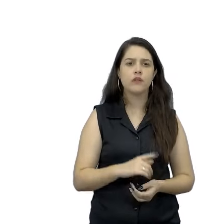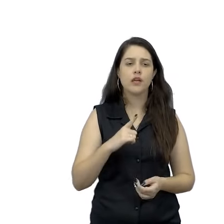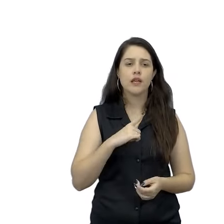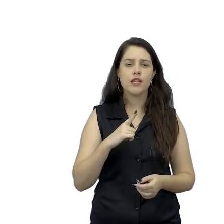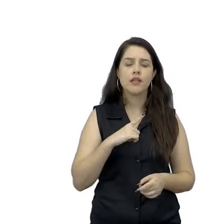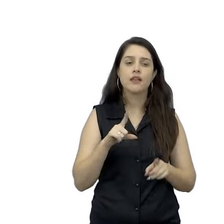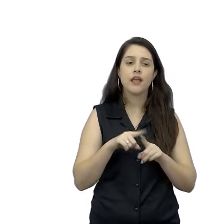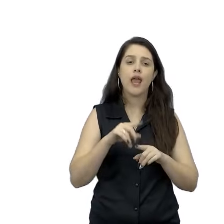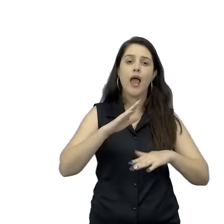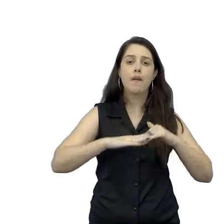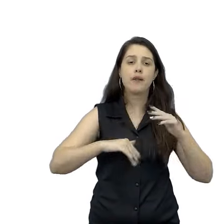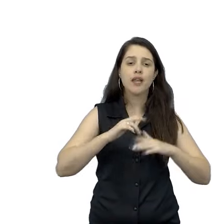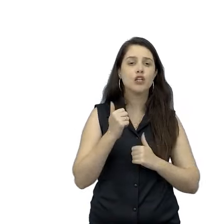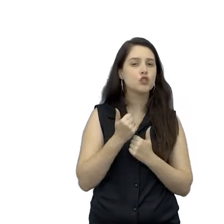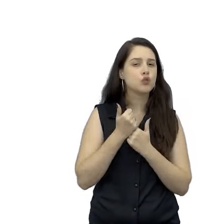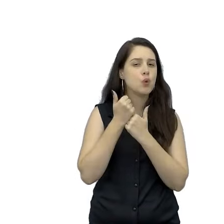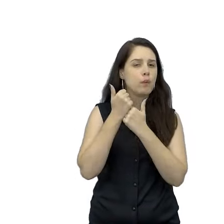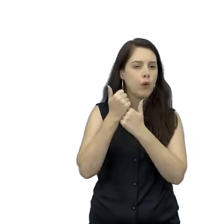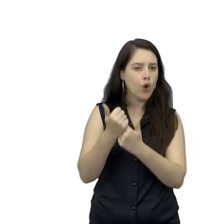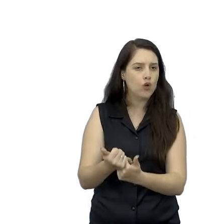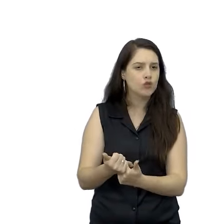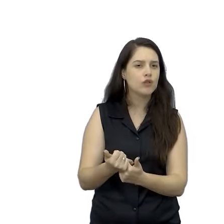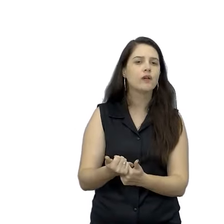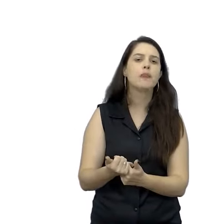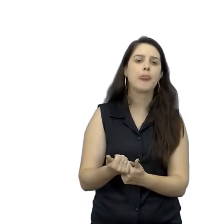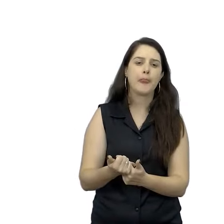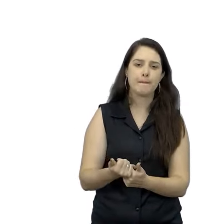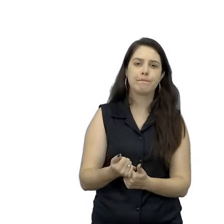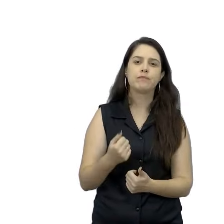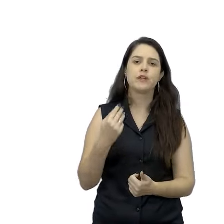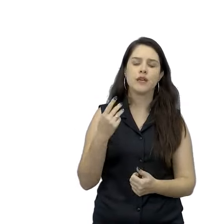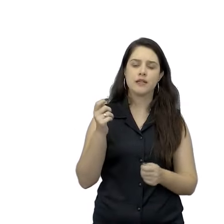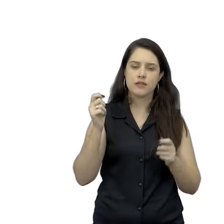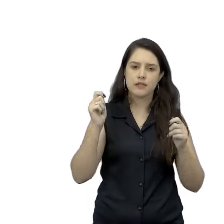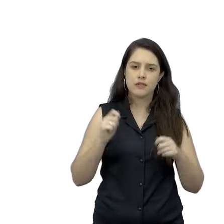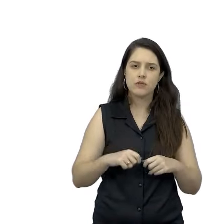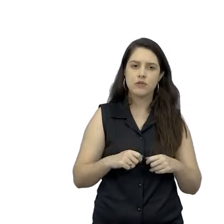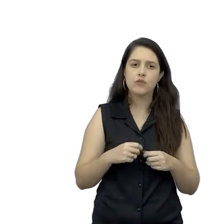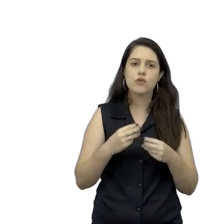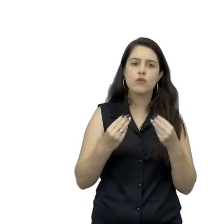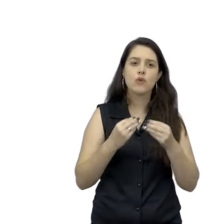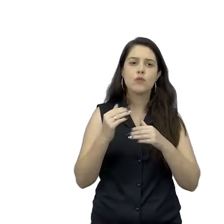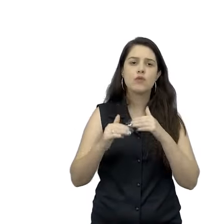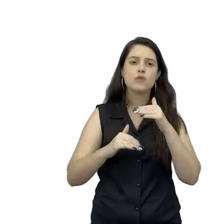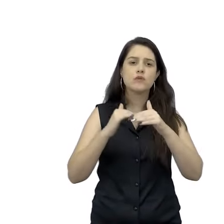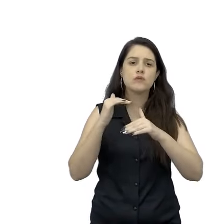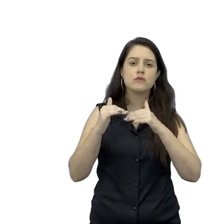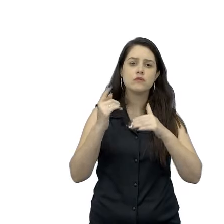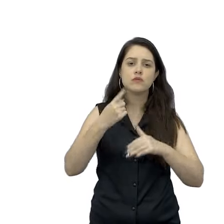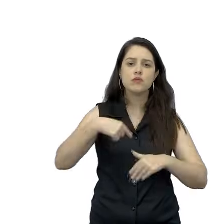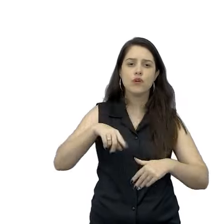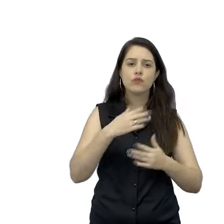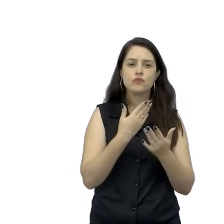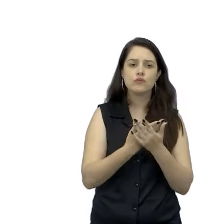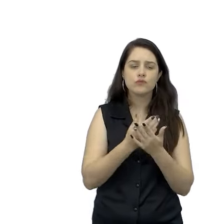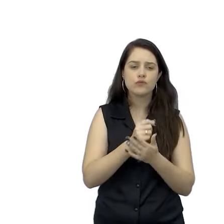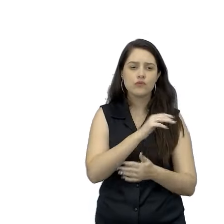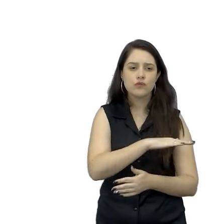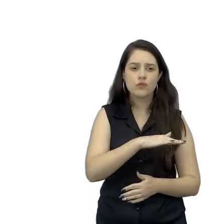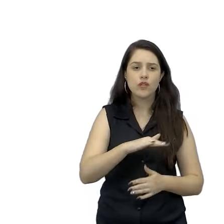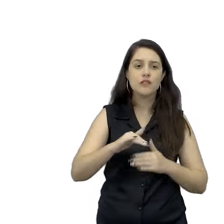também as habilidades de suporte que vão fortalecer, vão favorecer, né, vão contribuir para que os nossos estudantes